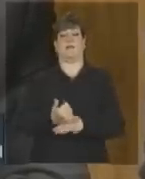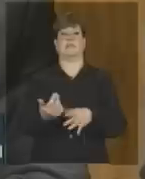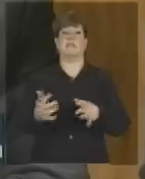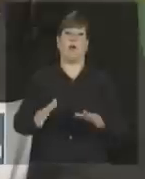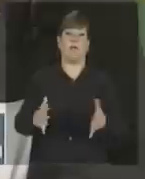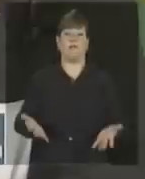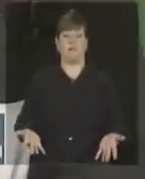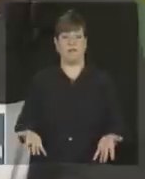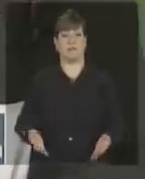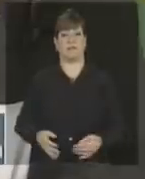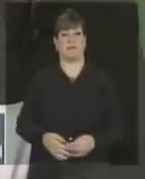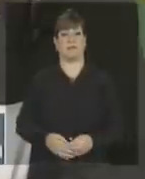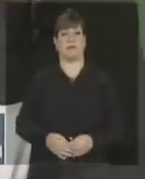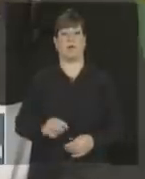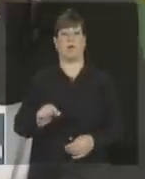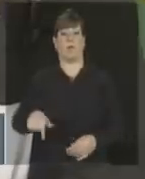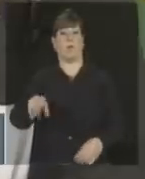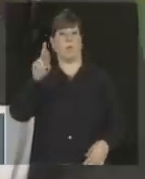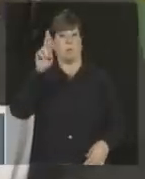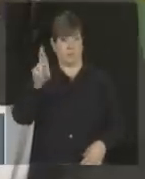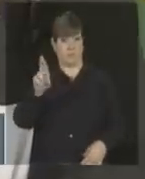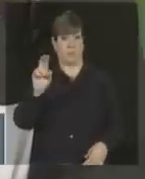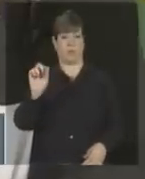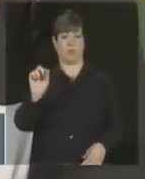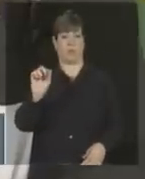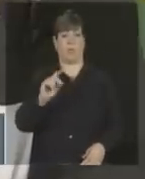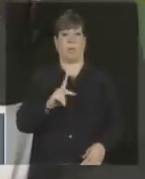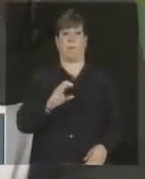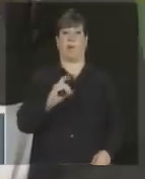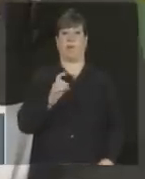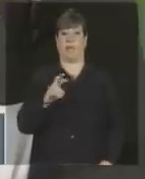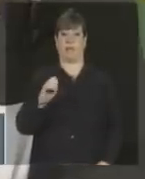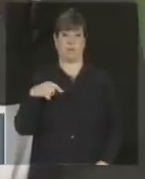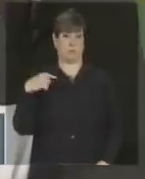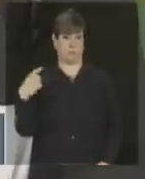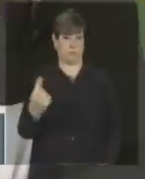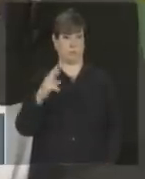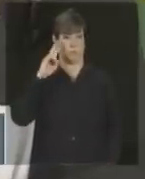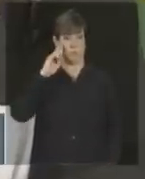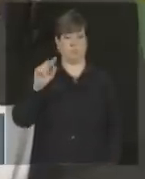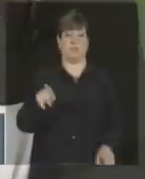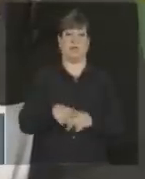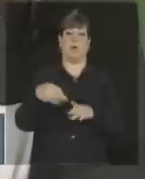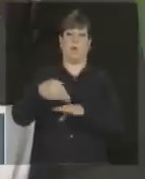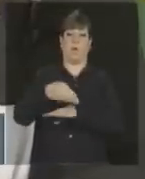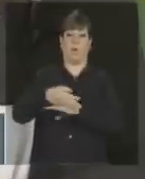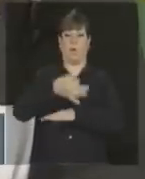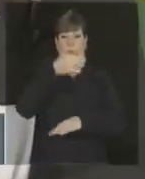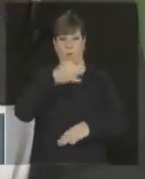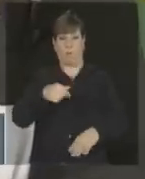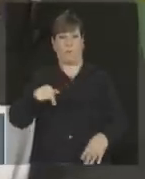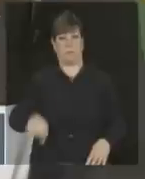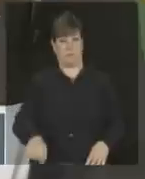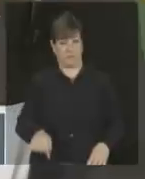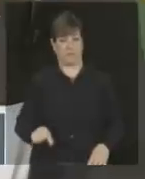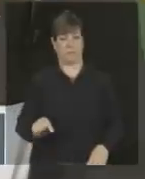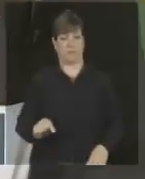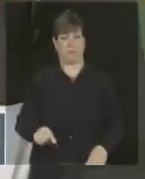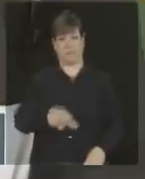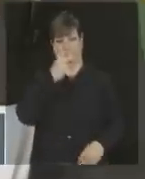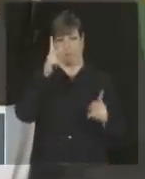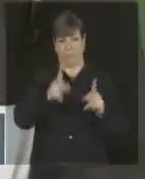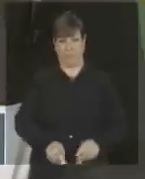talvez, o papel dos poderes e também a participação popular.